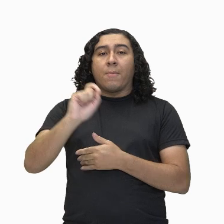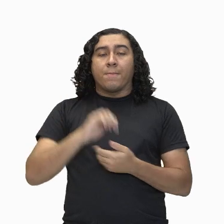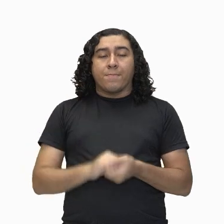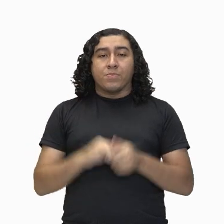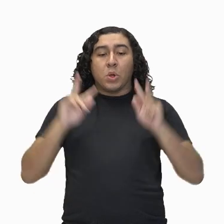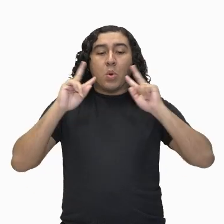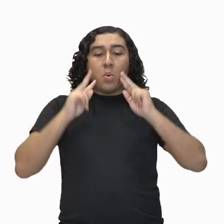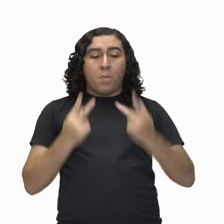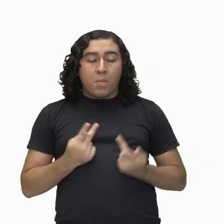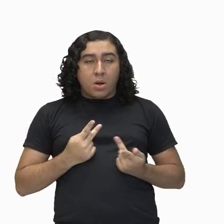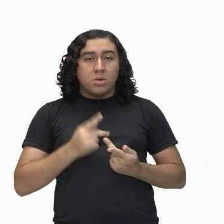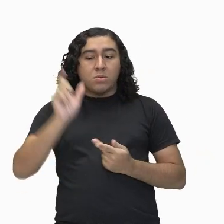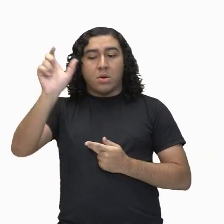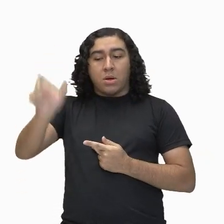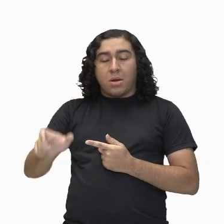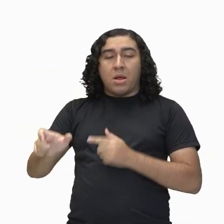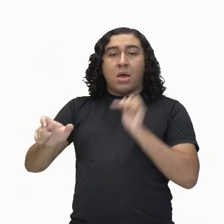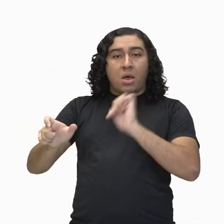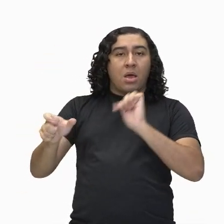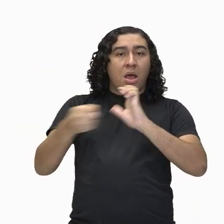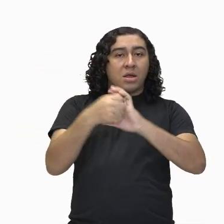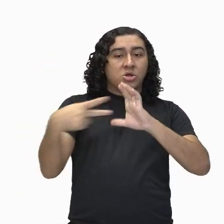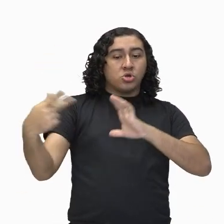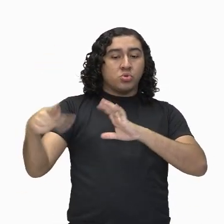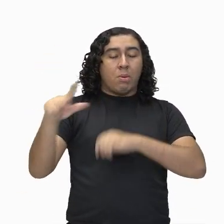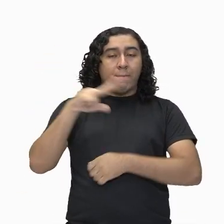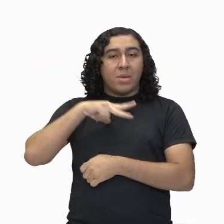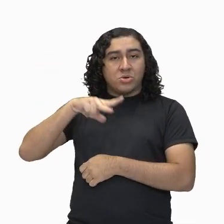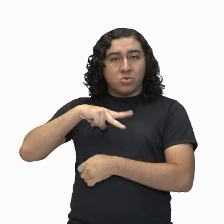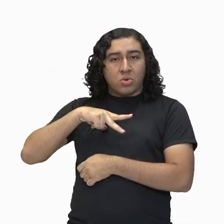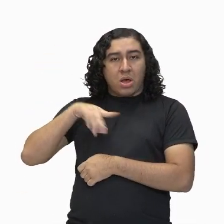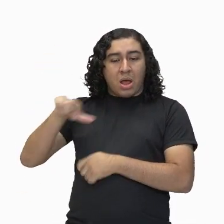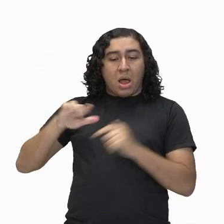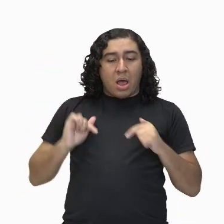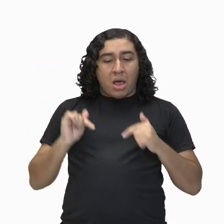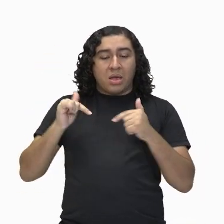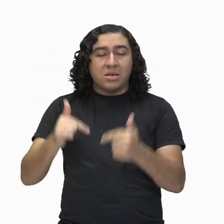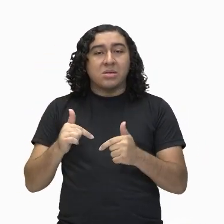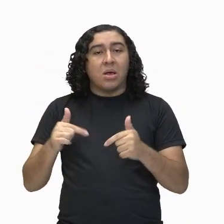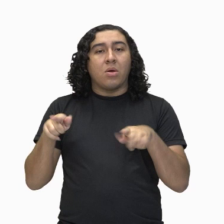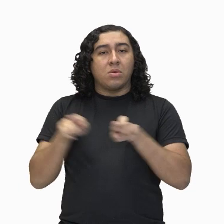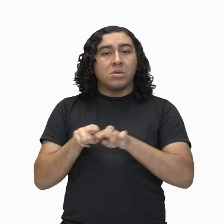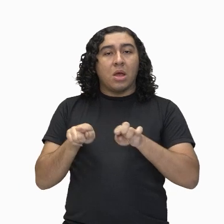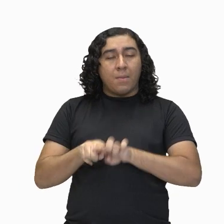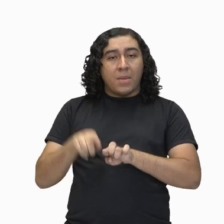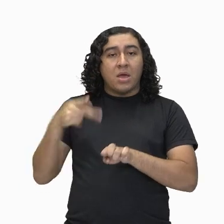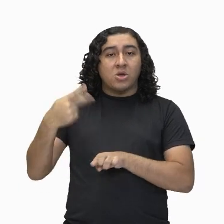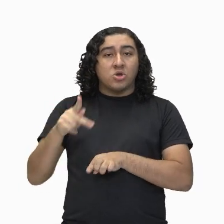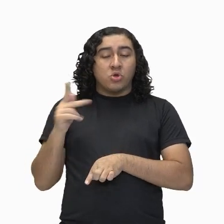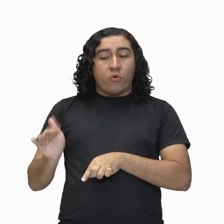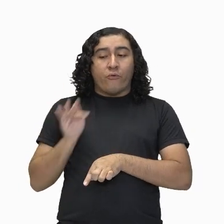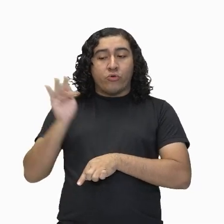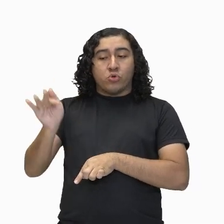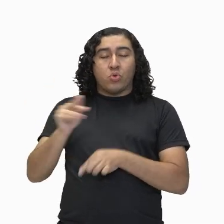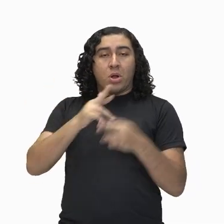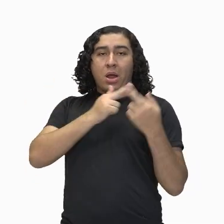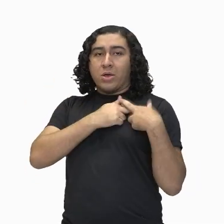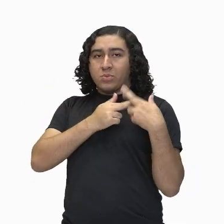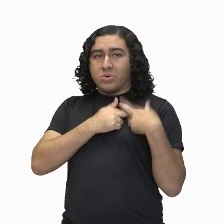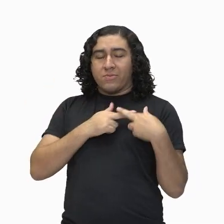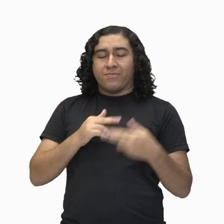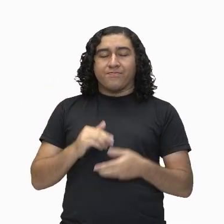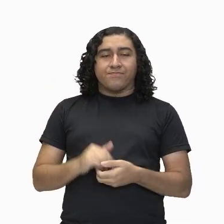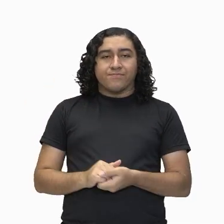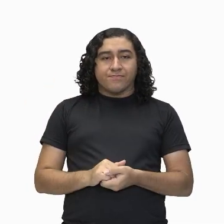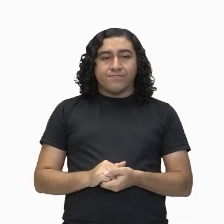ser único, que é mestre dos seus atos e do seu destino. Isso é muito importante.